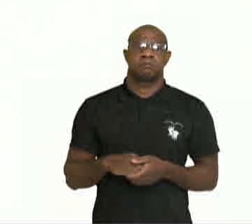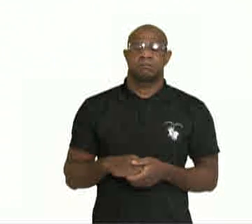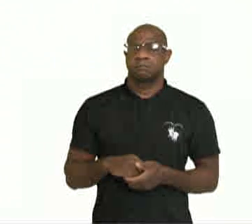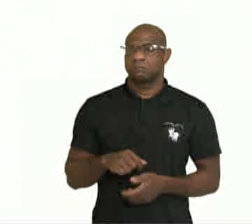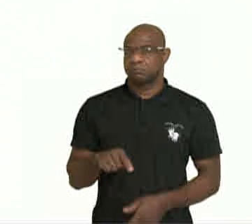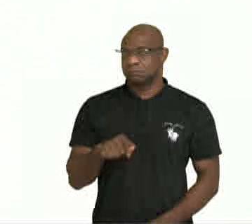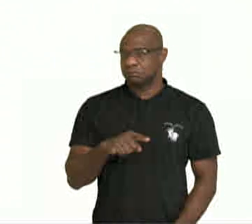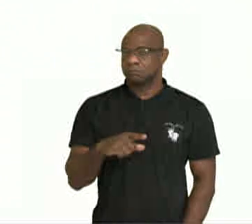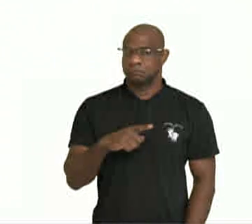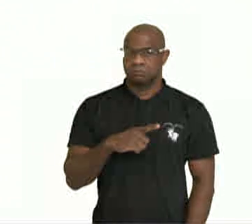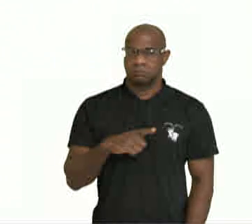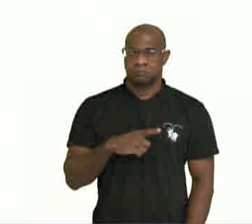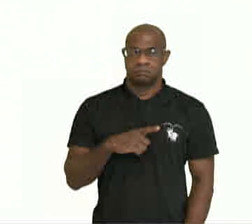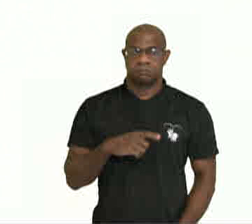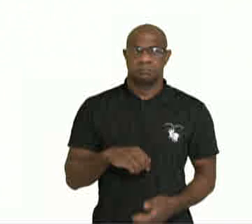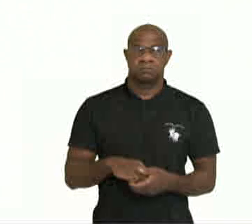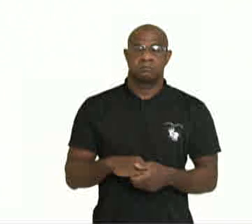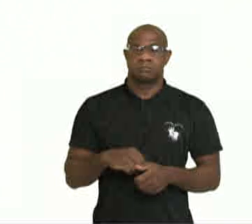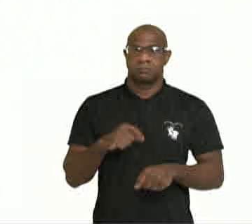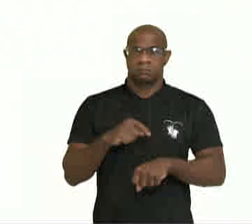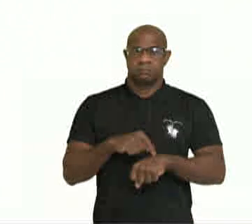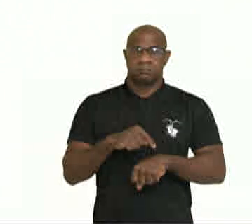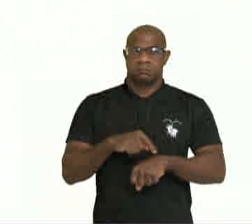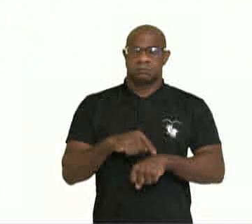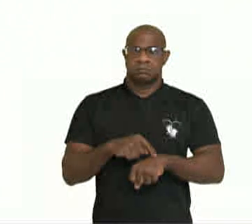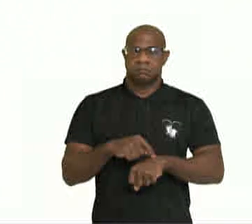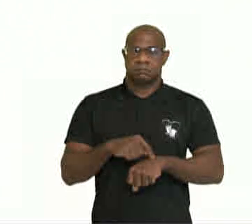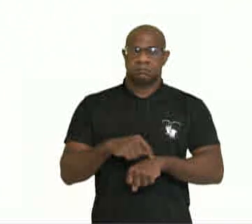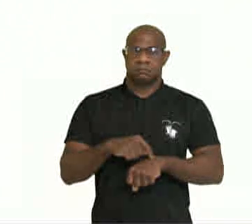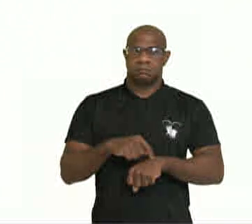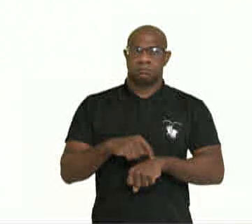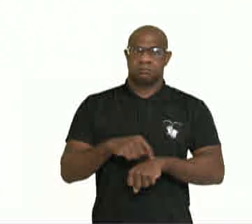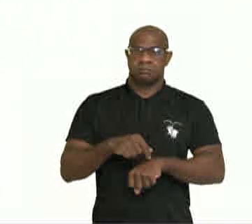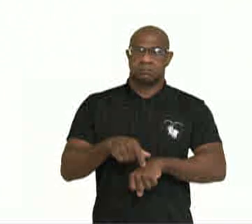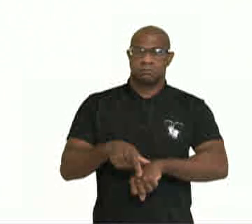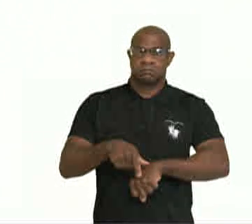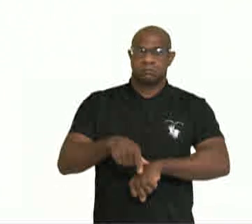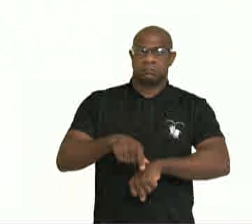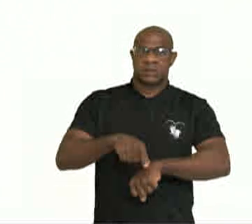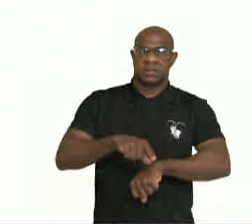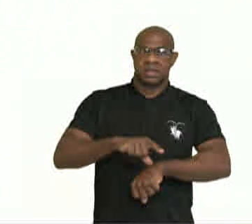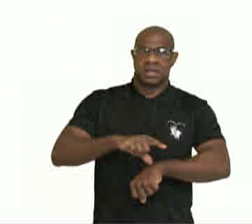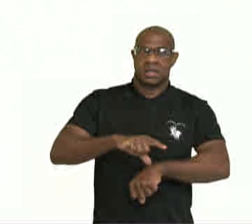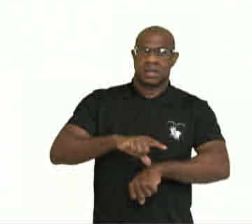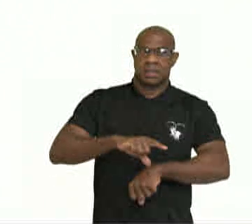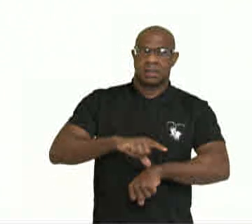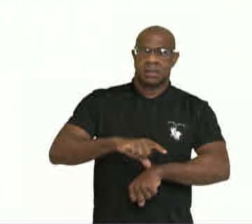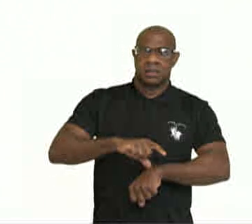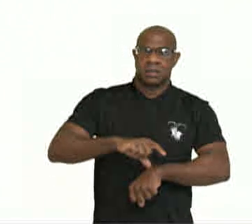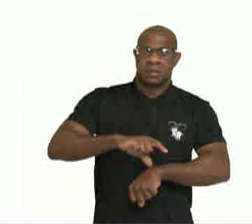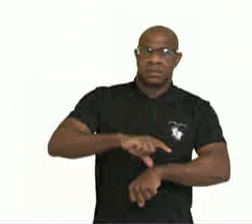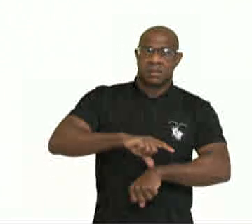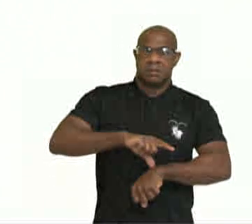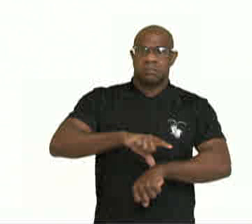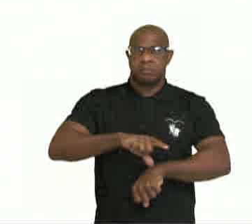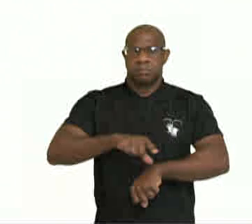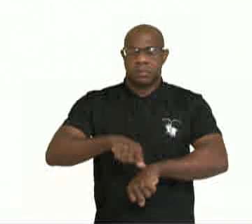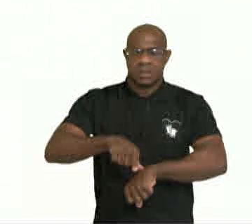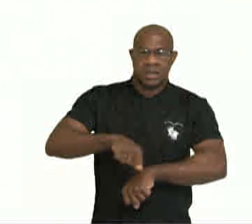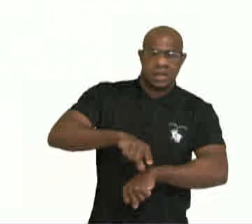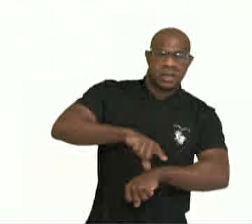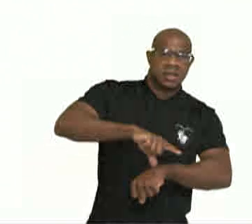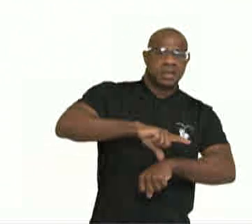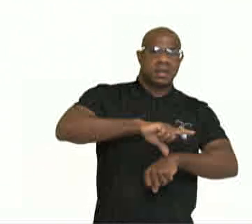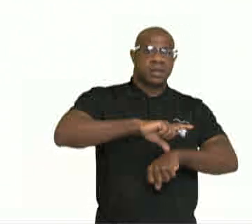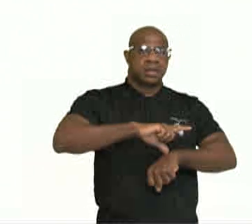está adiantando o relógio em 1 hora, tá? Pode fazer com que, ó, esses